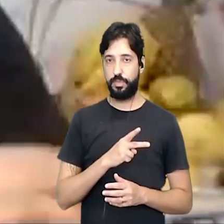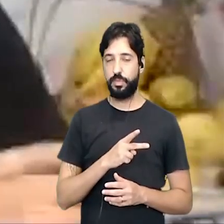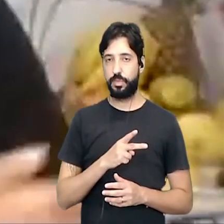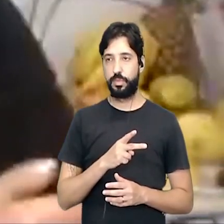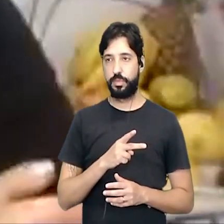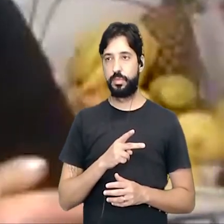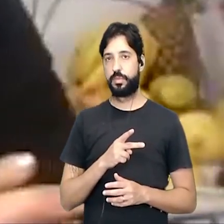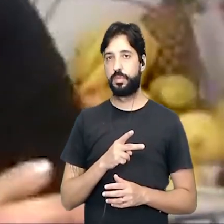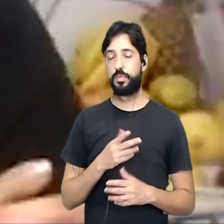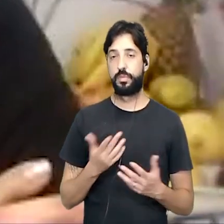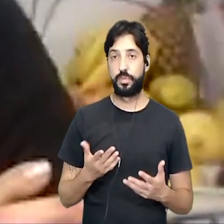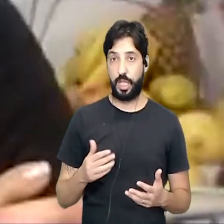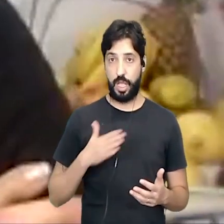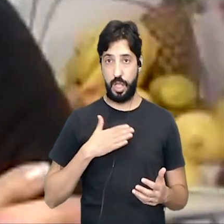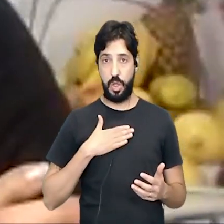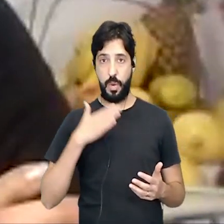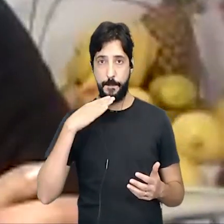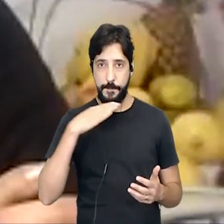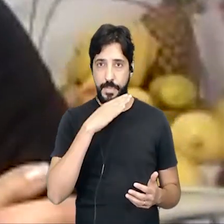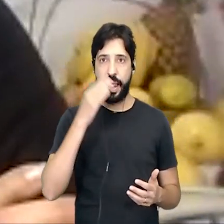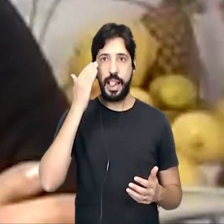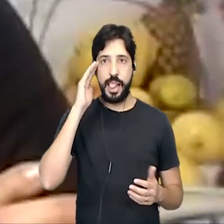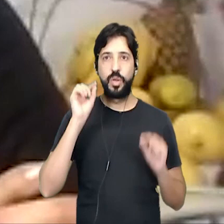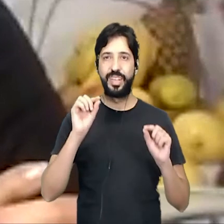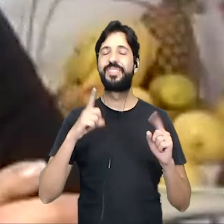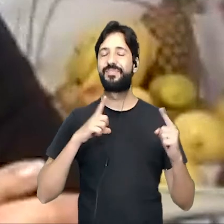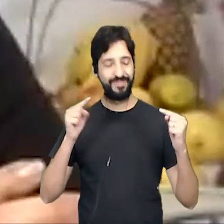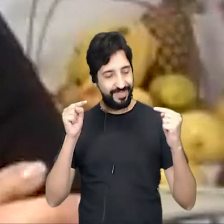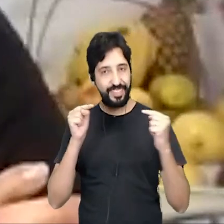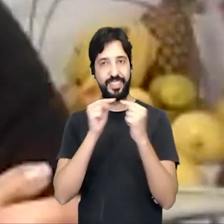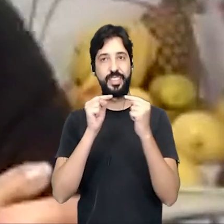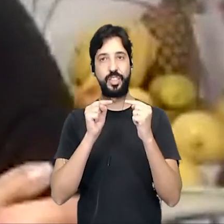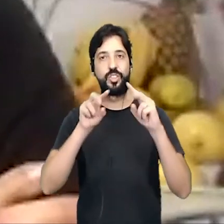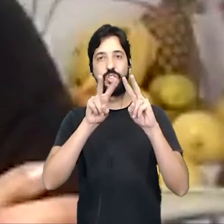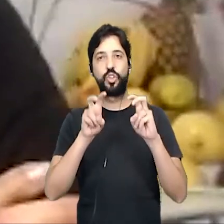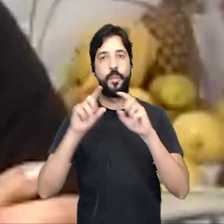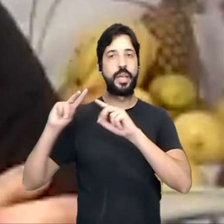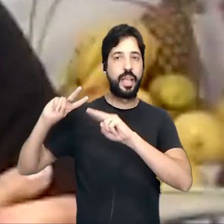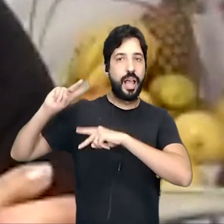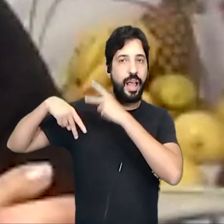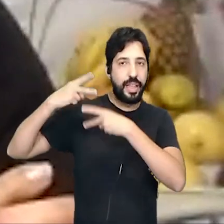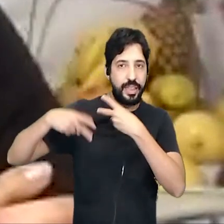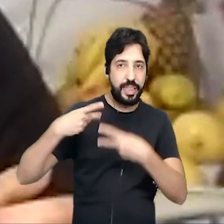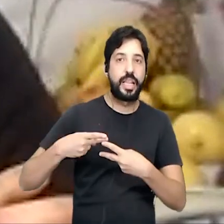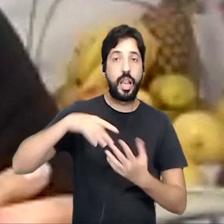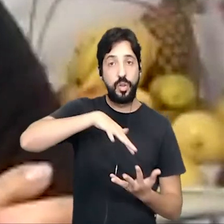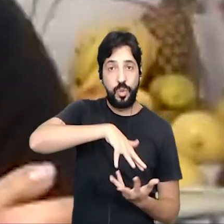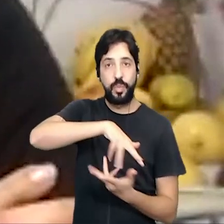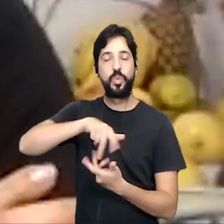discursos, das falas deles, e que eu vejo, eu entendo que tem tudo a ver com a noção